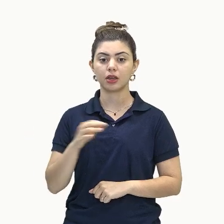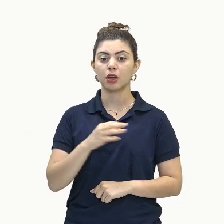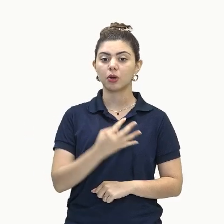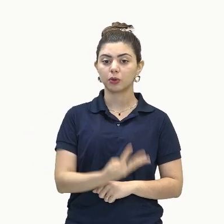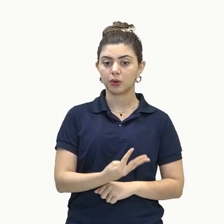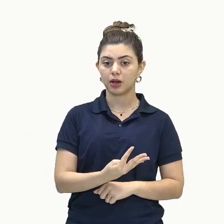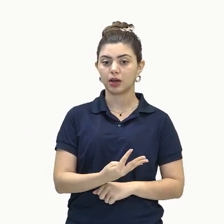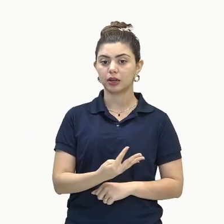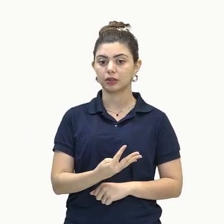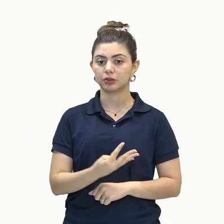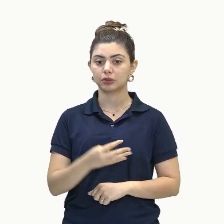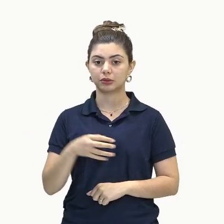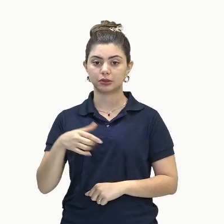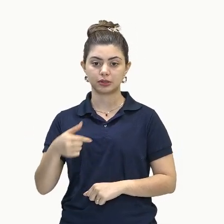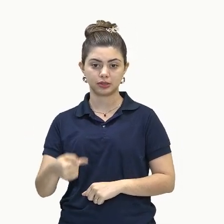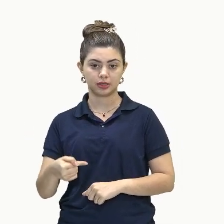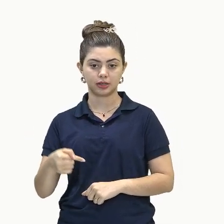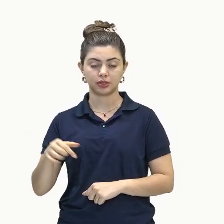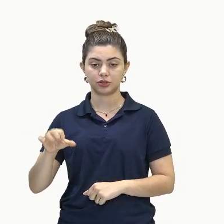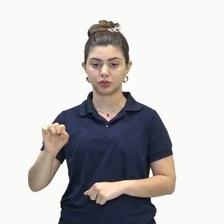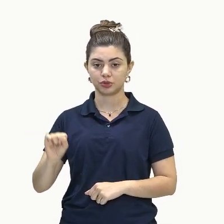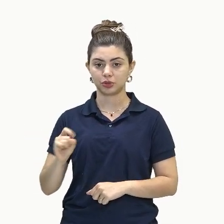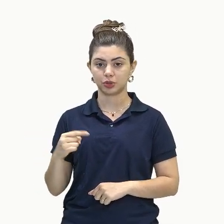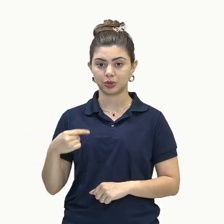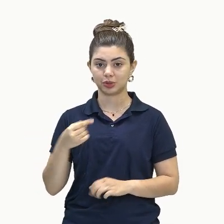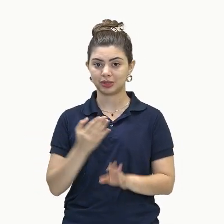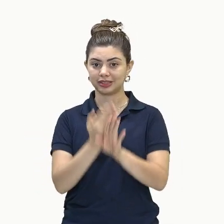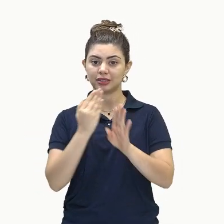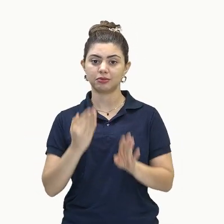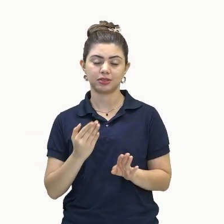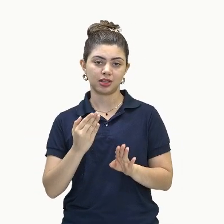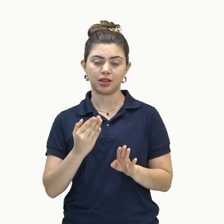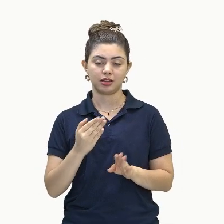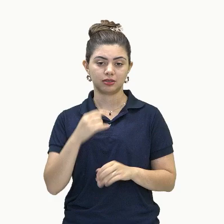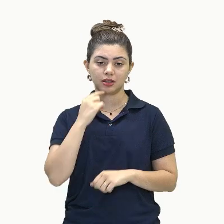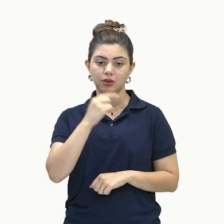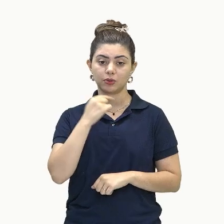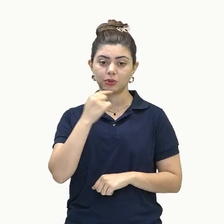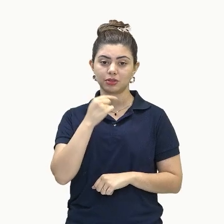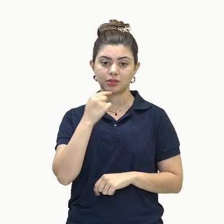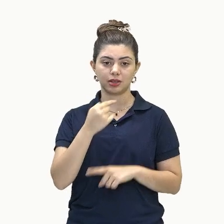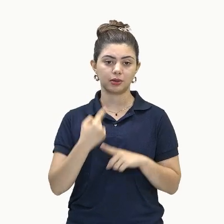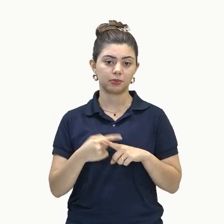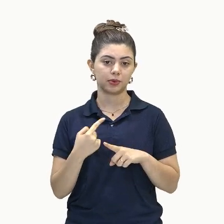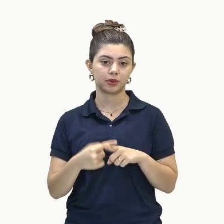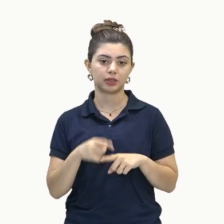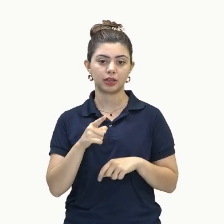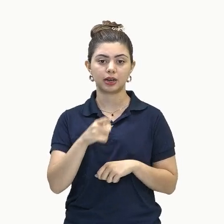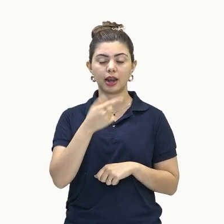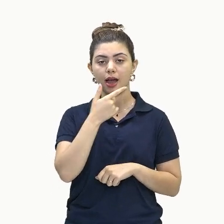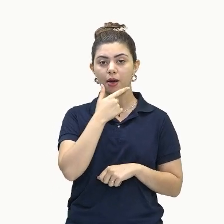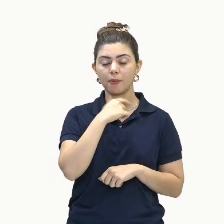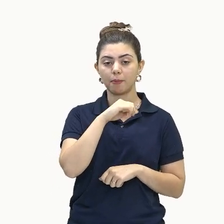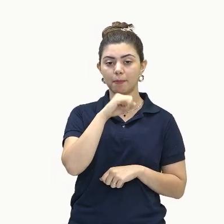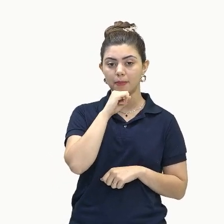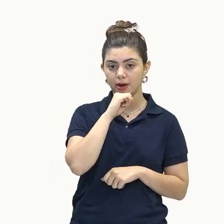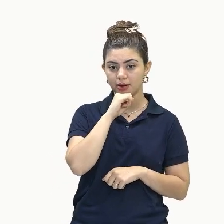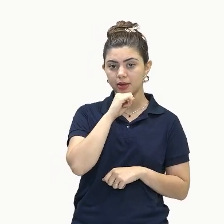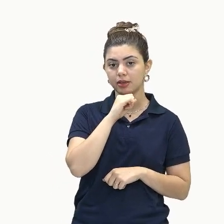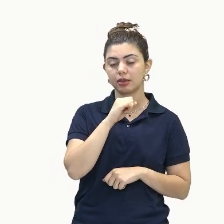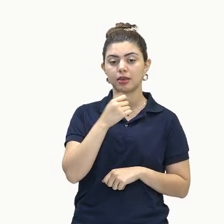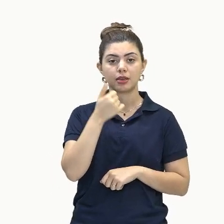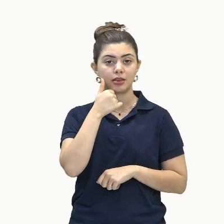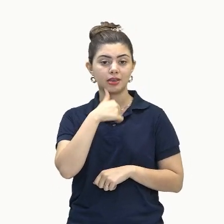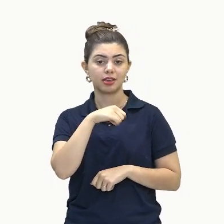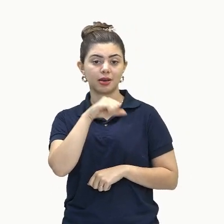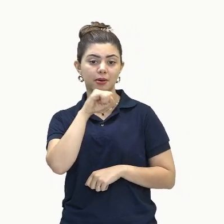7 e o indivíduo 8, nós não conseguimos determinar o seu segundo alelo, porque os pais são heterozigotos. Então, tanto o pai quanto